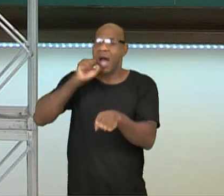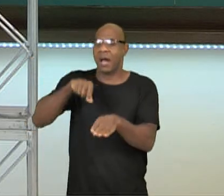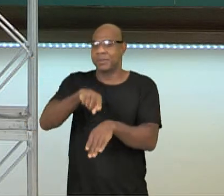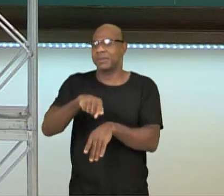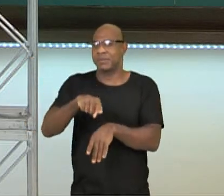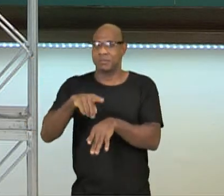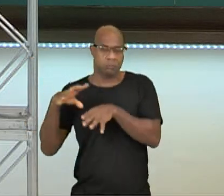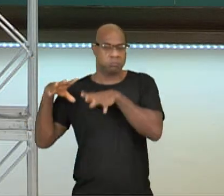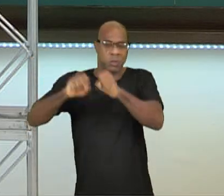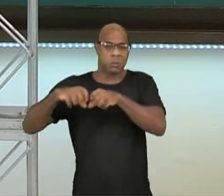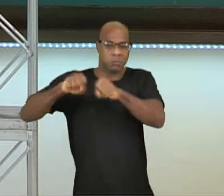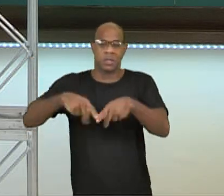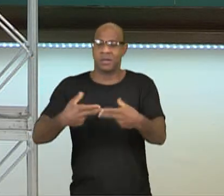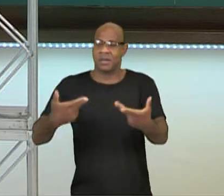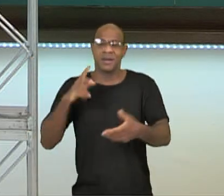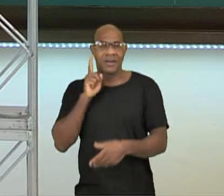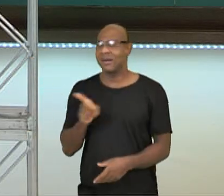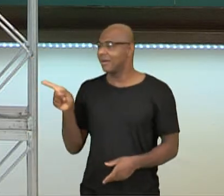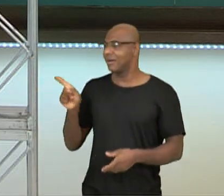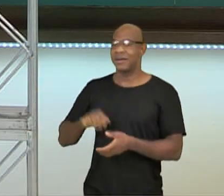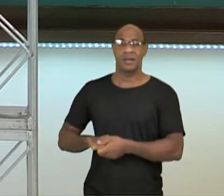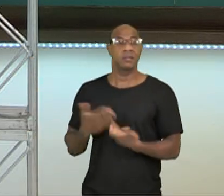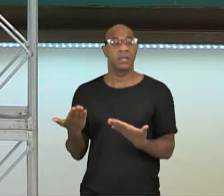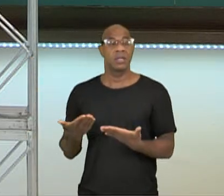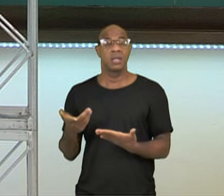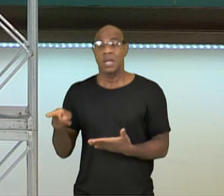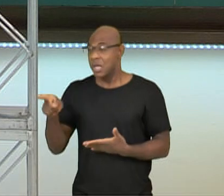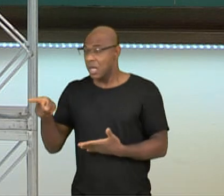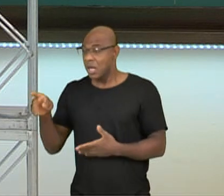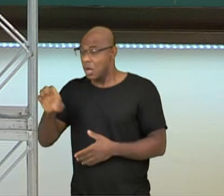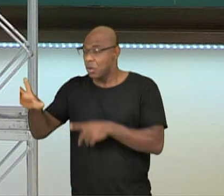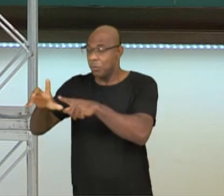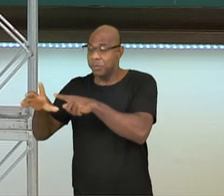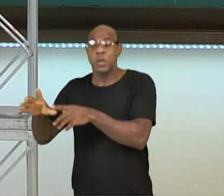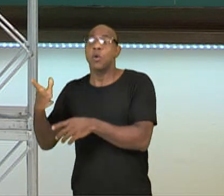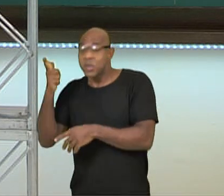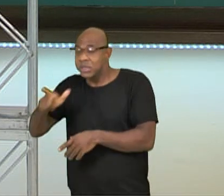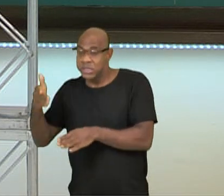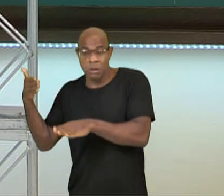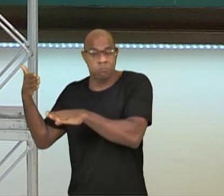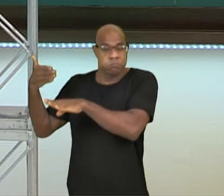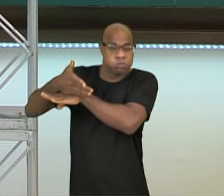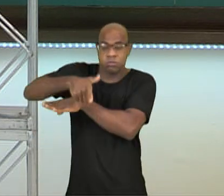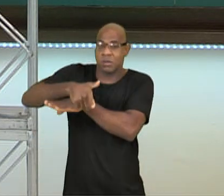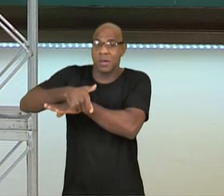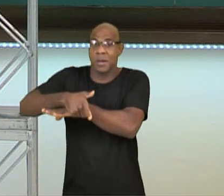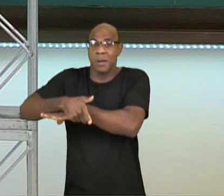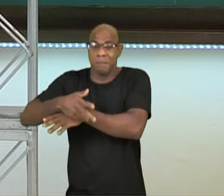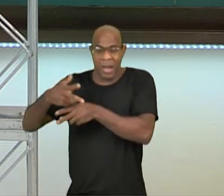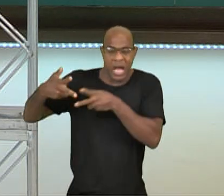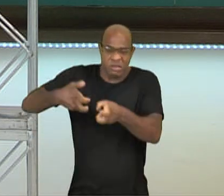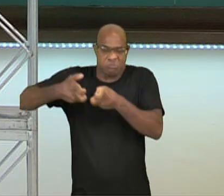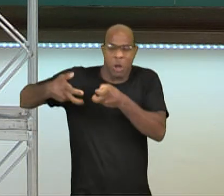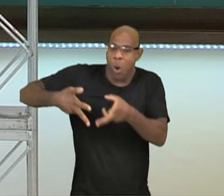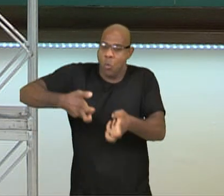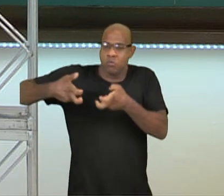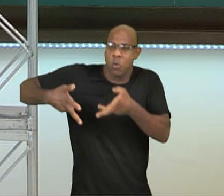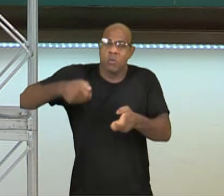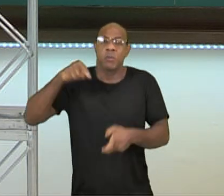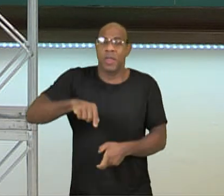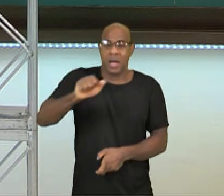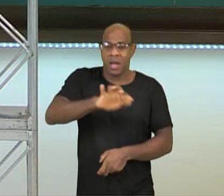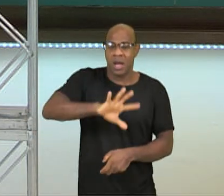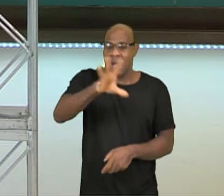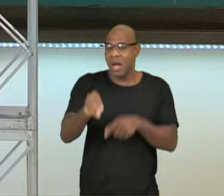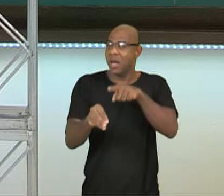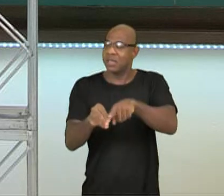questão dos barcos e tal, eles conseguiam entrar para explorar o quanto eles quisessem. E essa foi uma dificuldade muito grande, porque